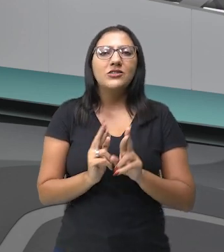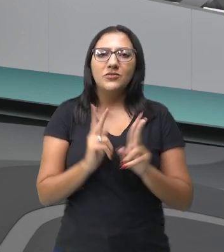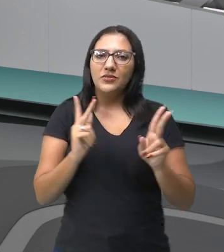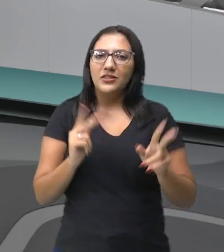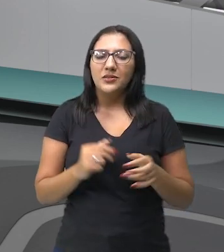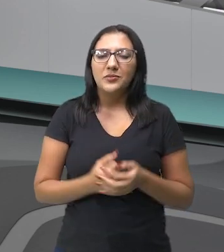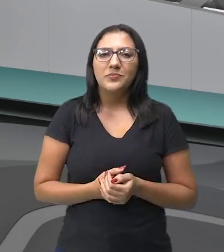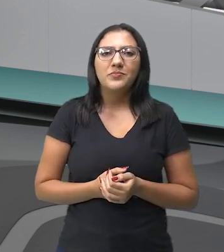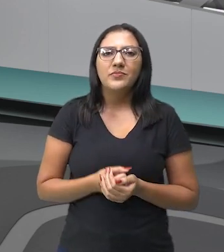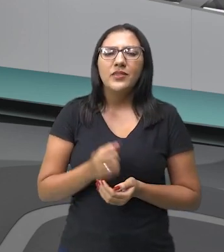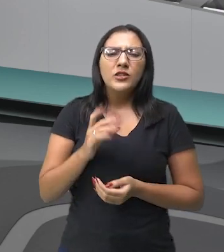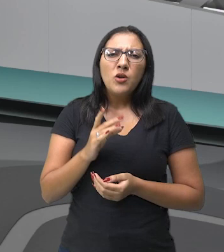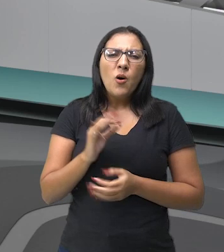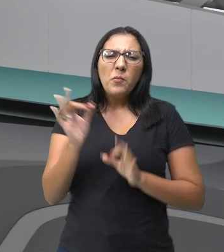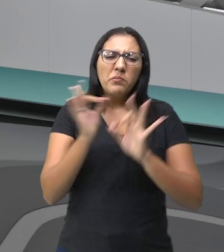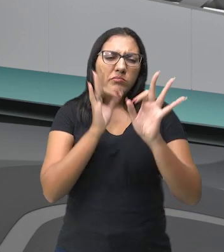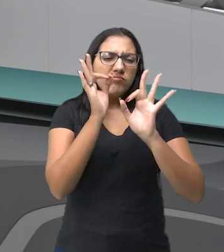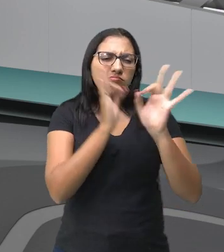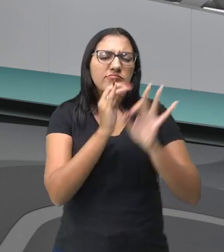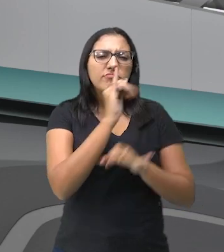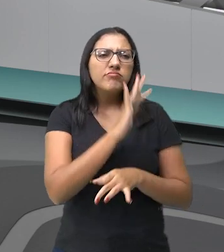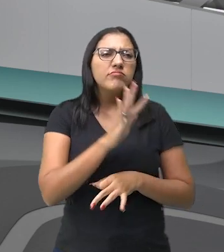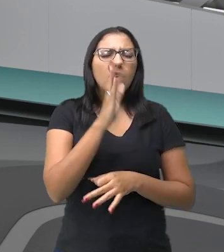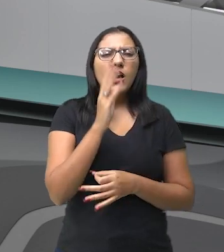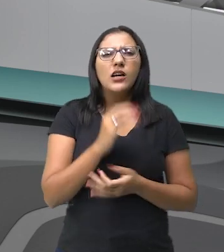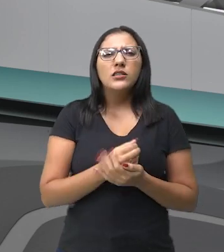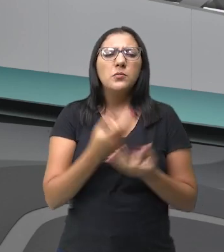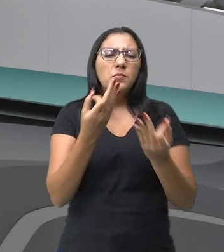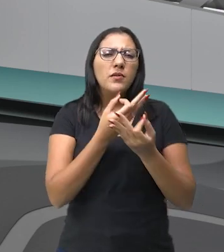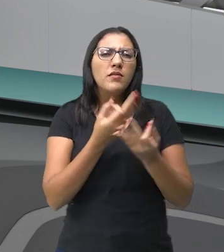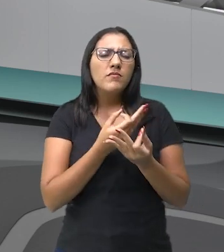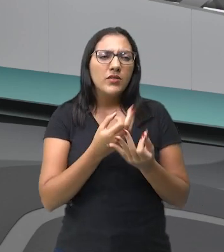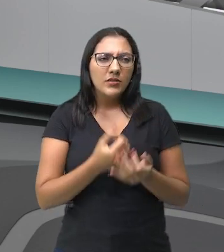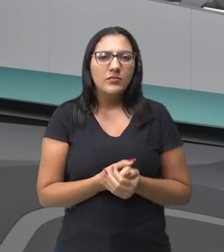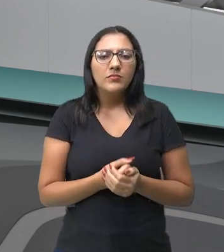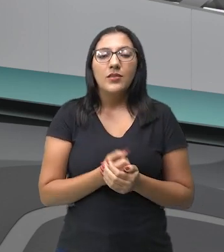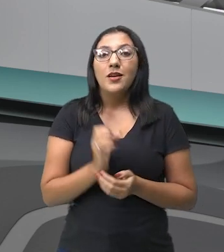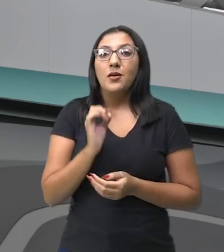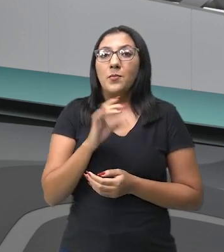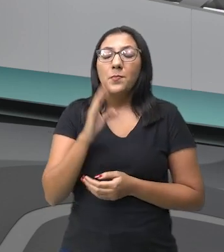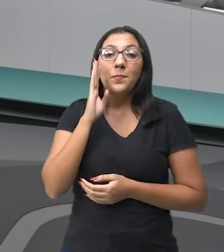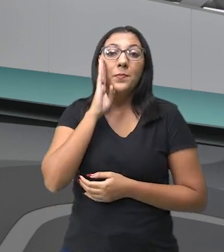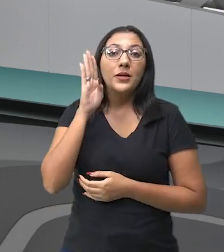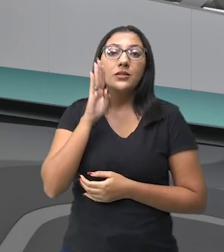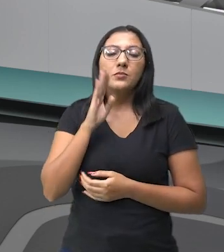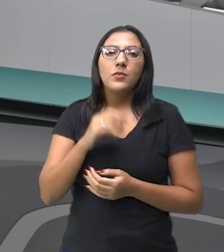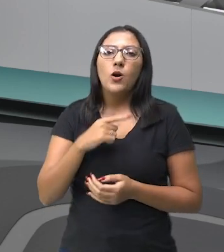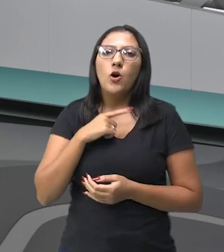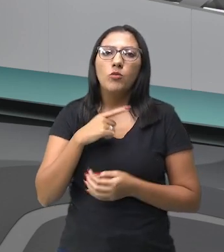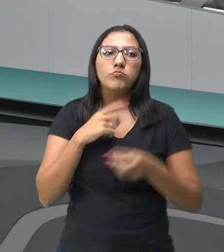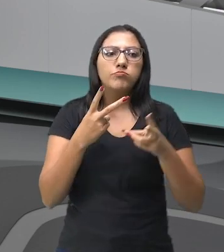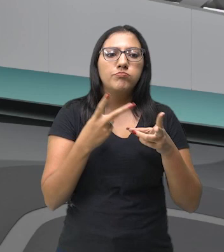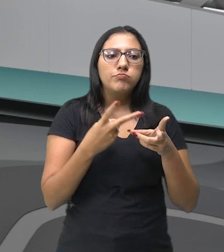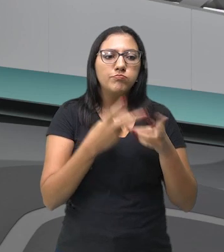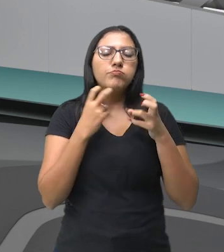se trata apenas de enfeitar a informação com desenho, não é isso. É de buscar efeito